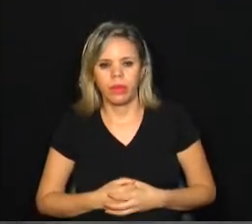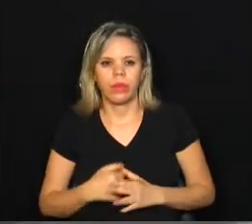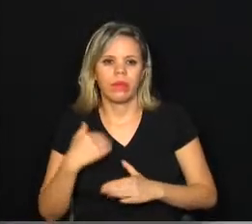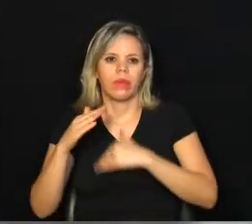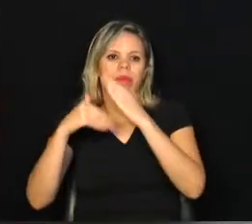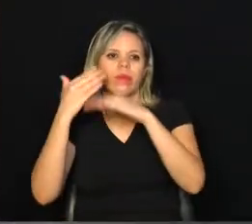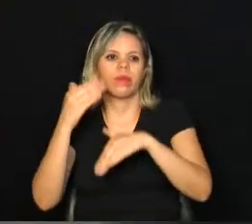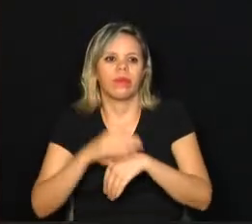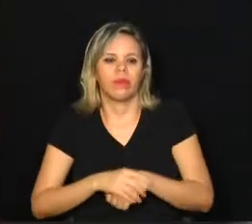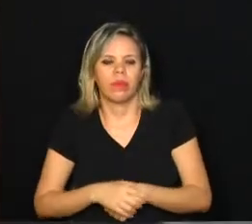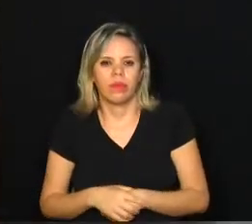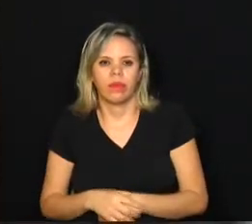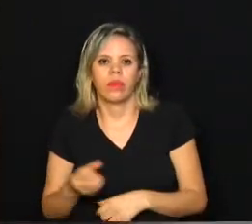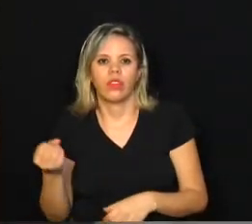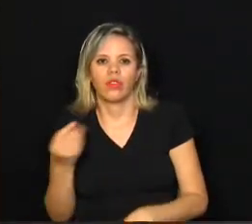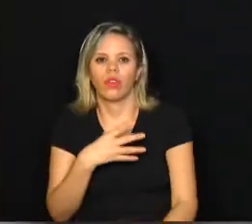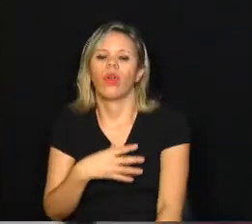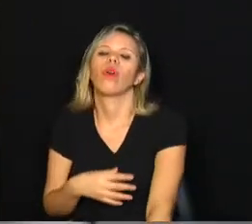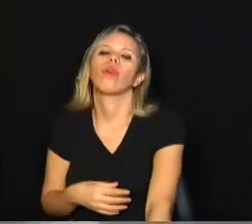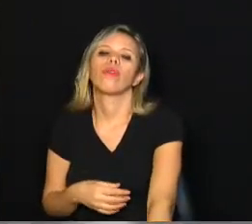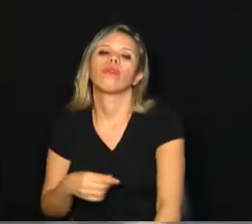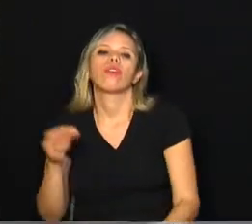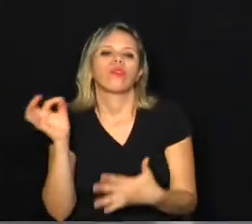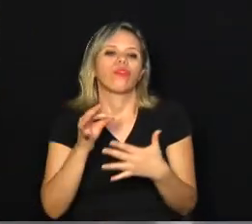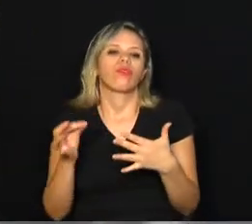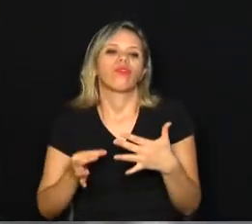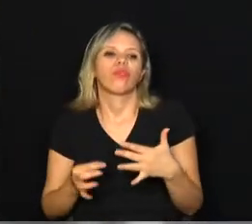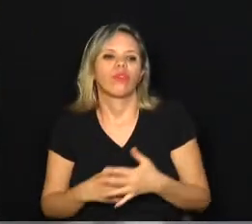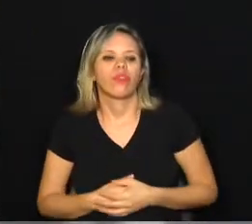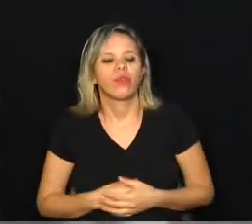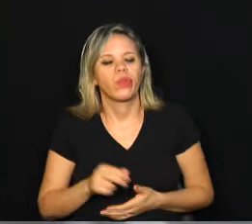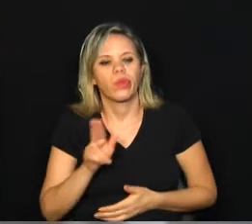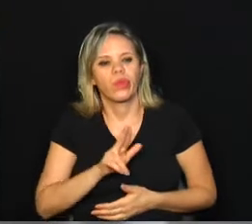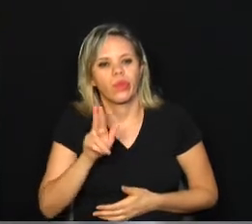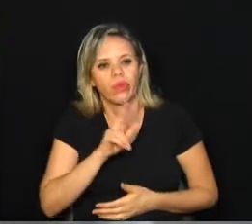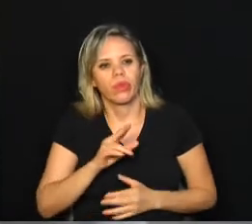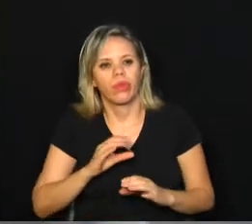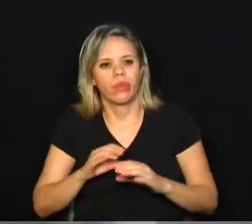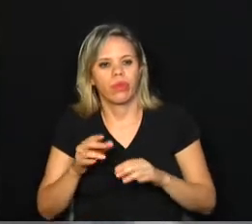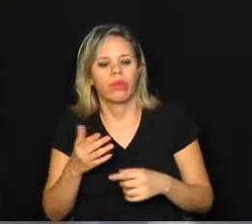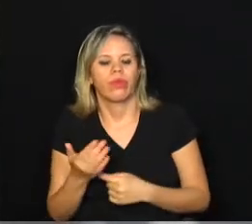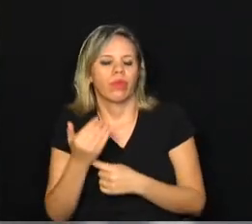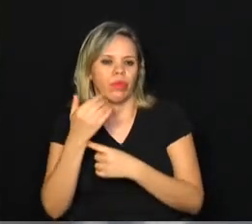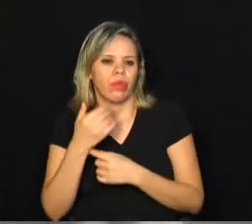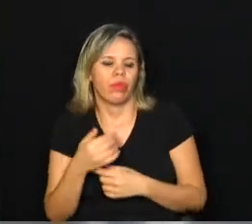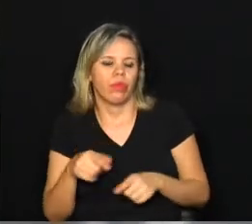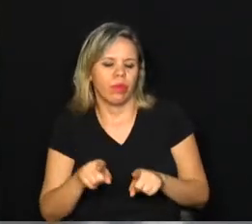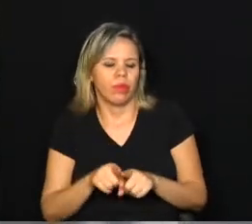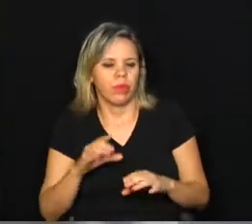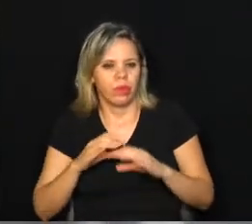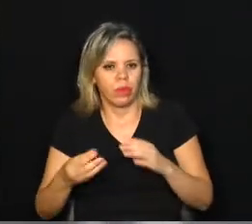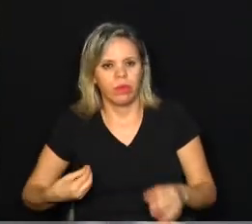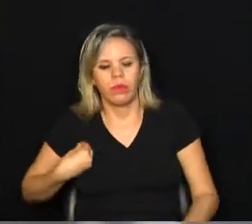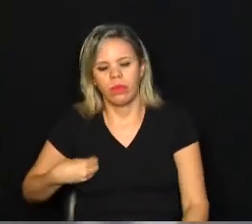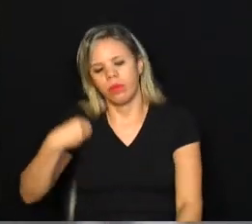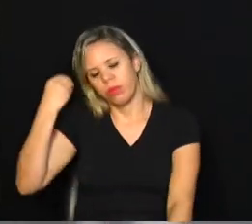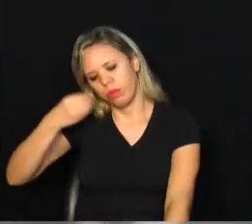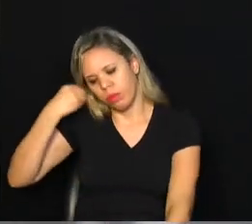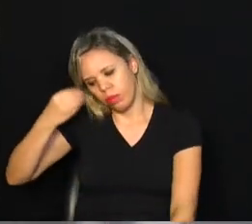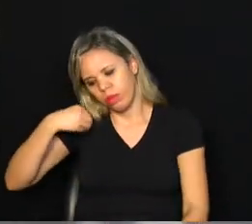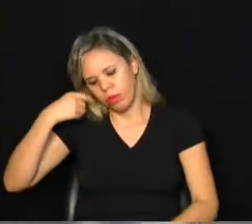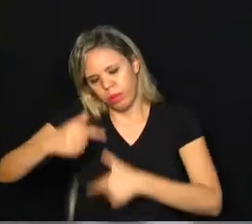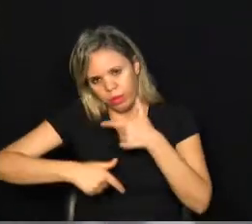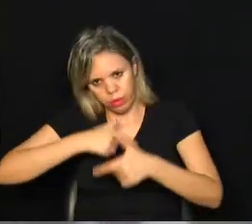desenvolvendo novos componentes, né, sofisticados que são utilizados para telecomunicações, e ali eu tive uma vivência muito grande de